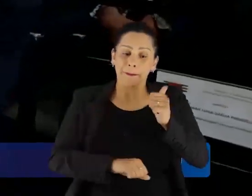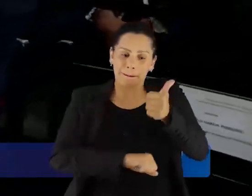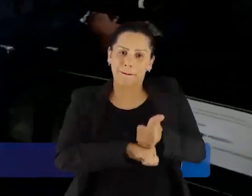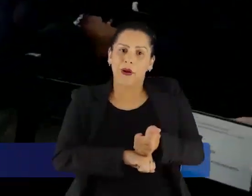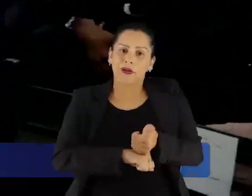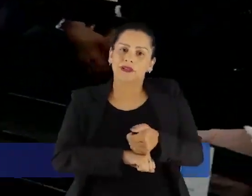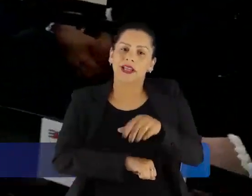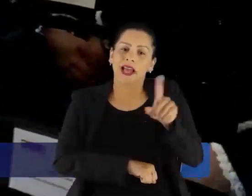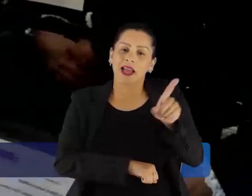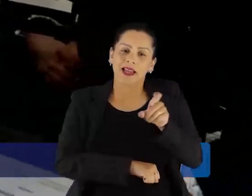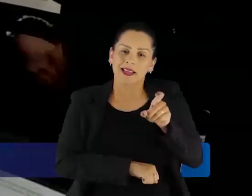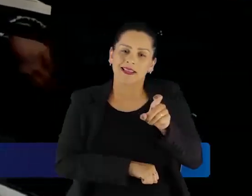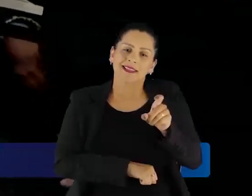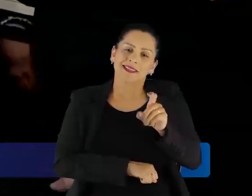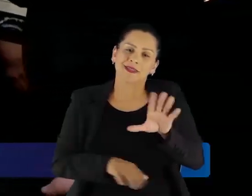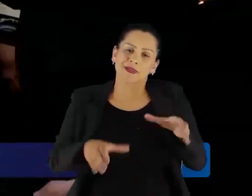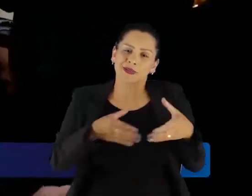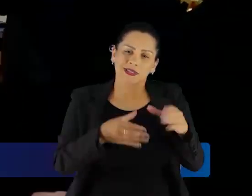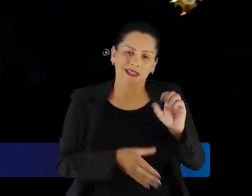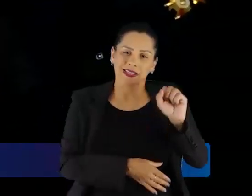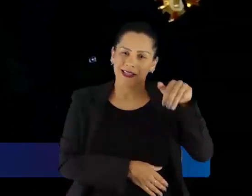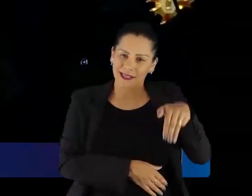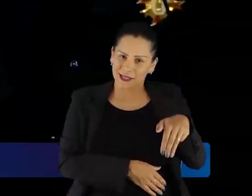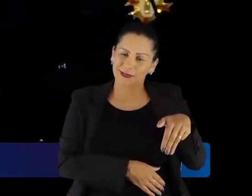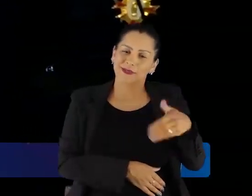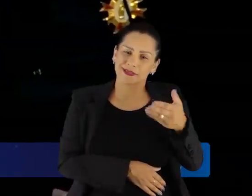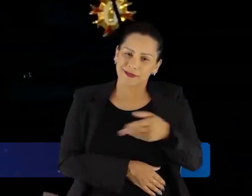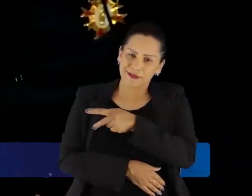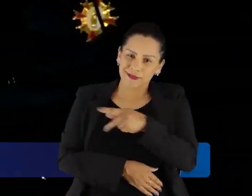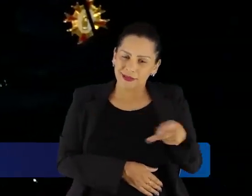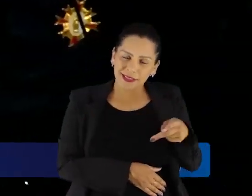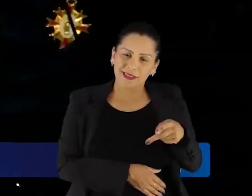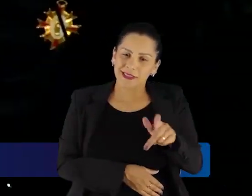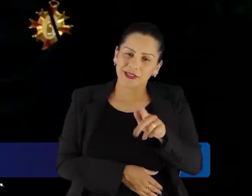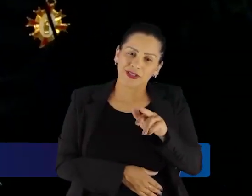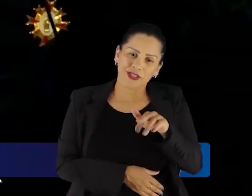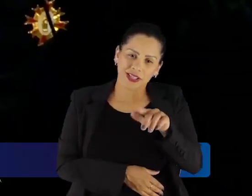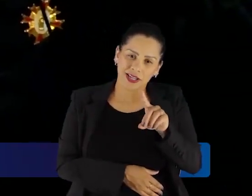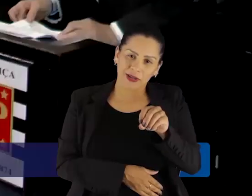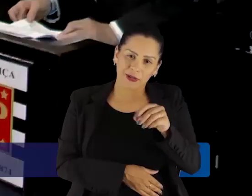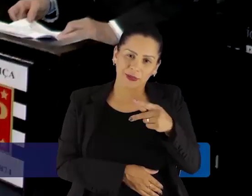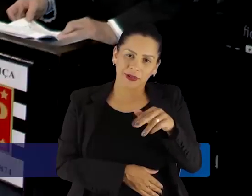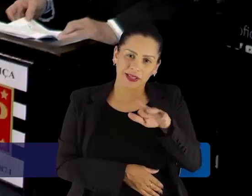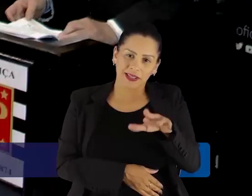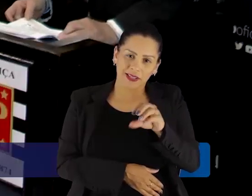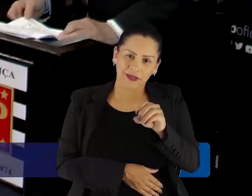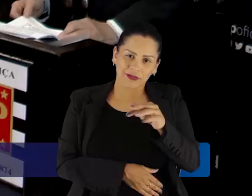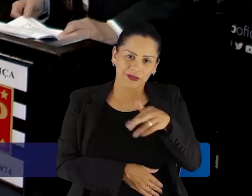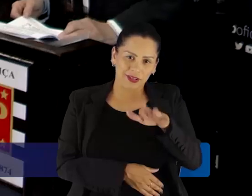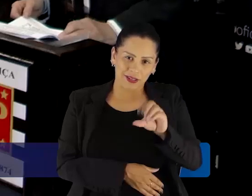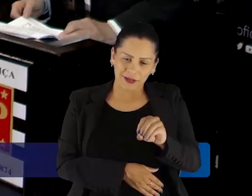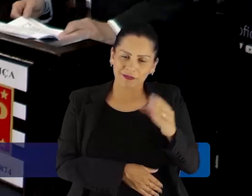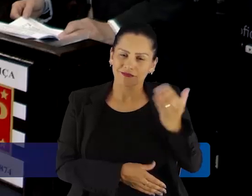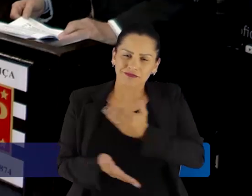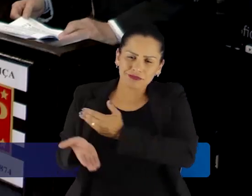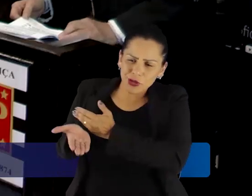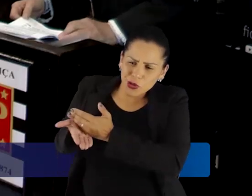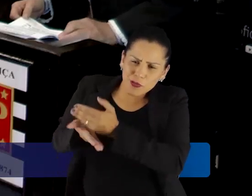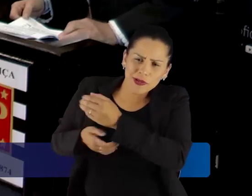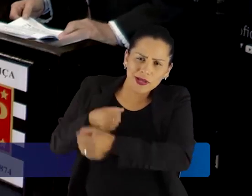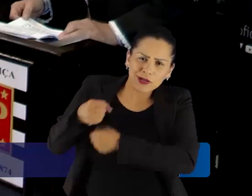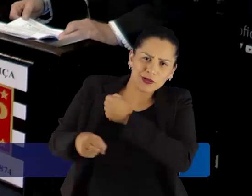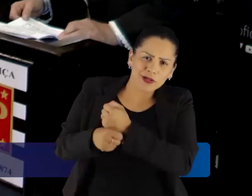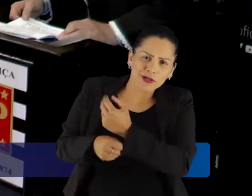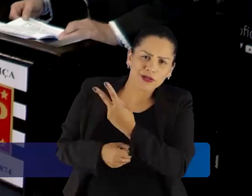dois conselho superior da magistratura sob a presidência do Desembargador Geraldo Pinheiro Franco no início dos anos